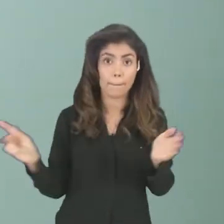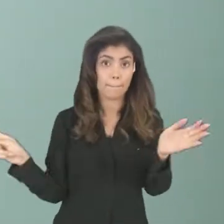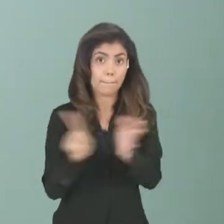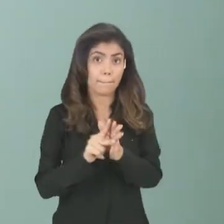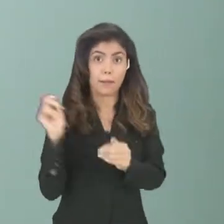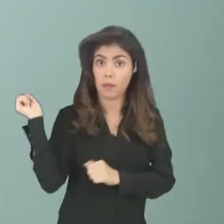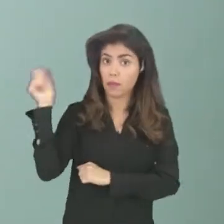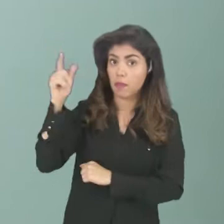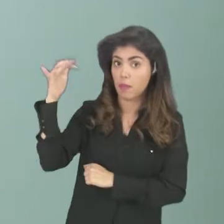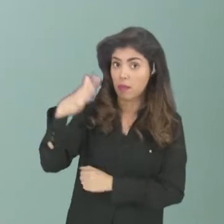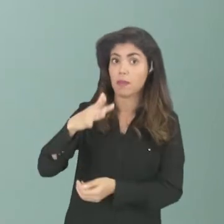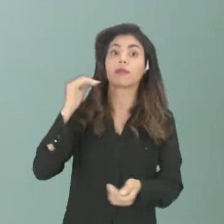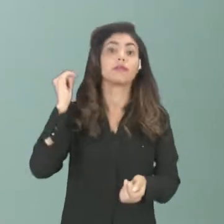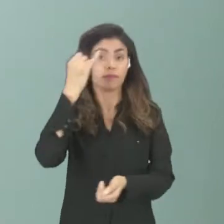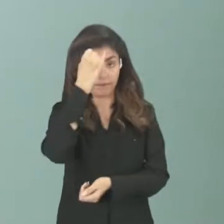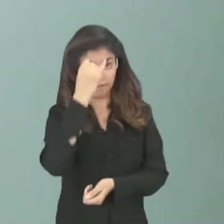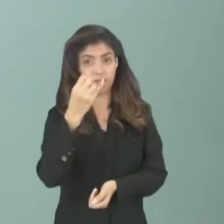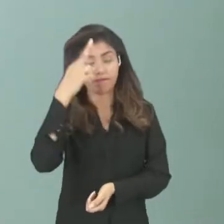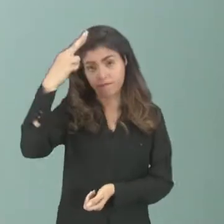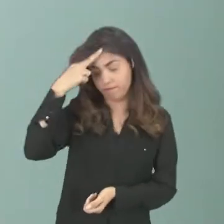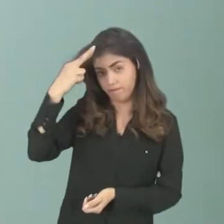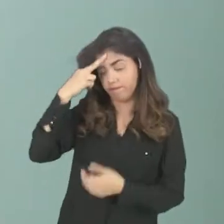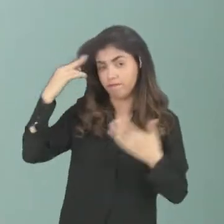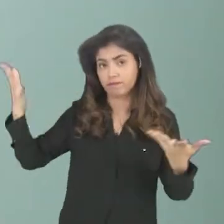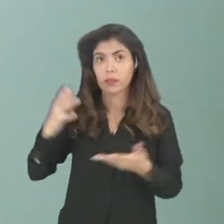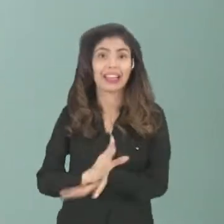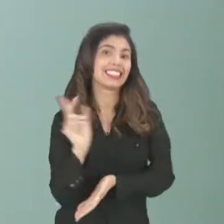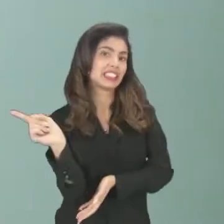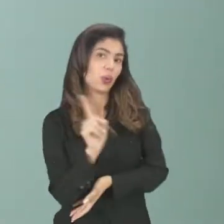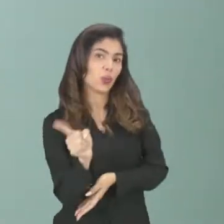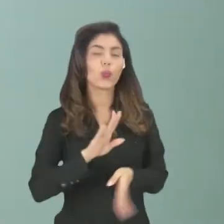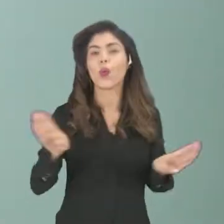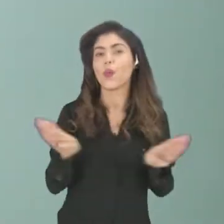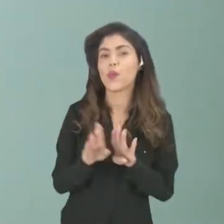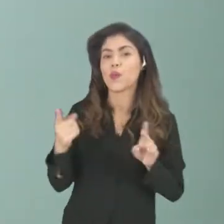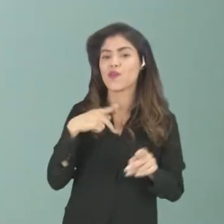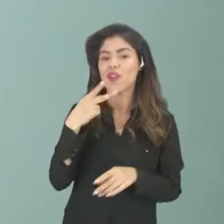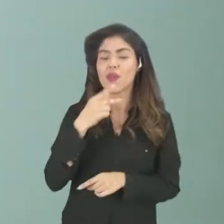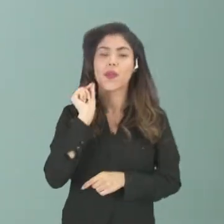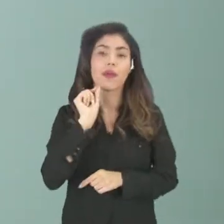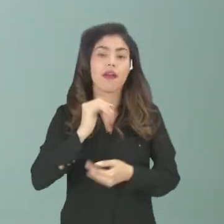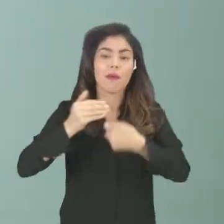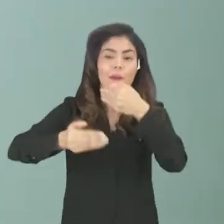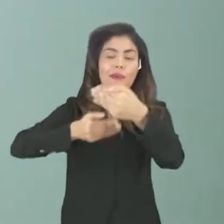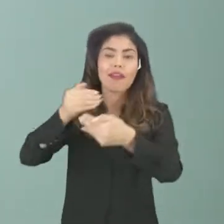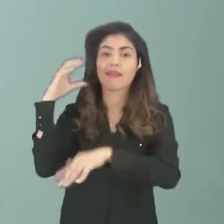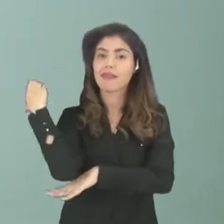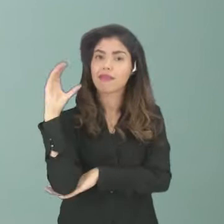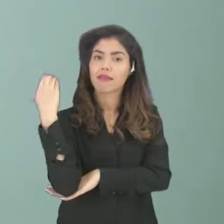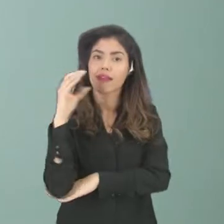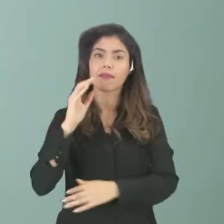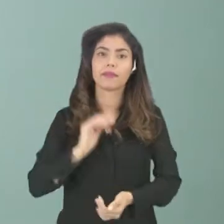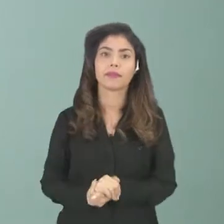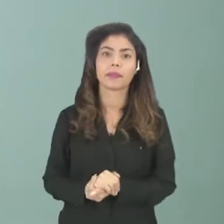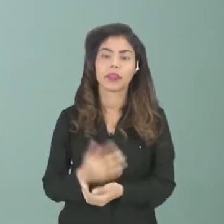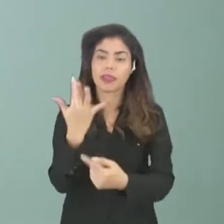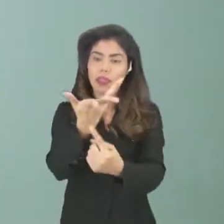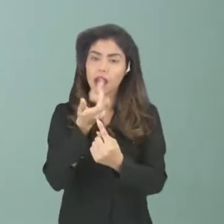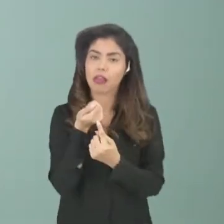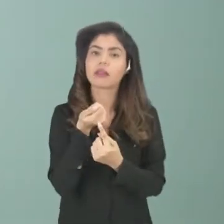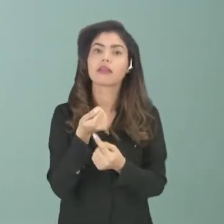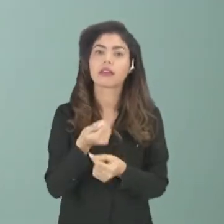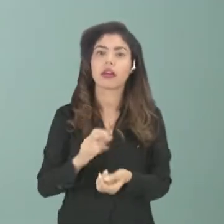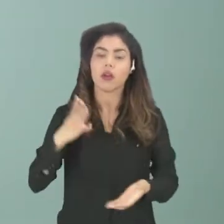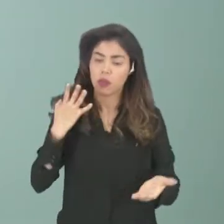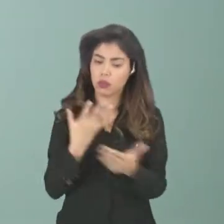da razão, responderam que sim, Rousseau respondeu que não. Ele disse que o progresso da ciência e das artes, que é